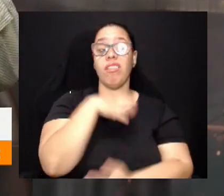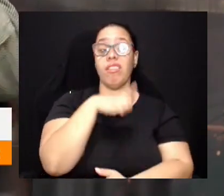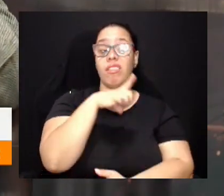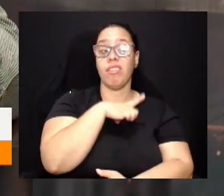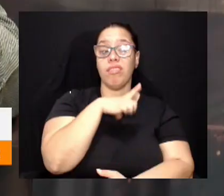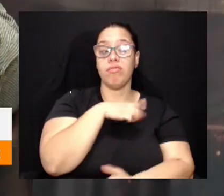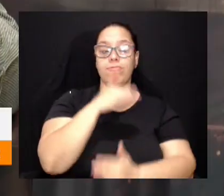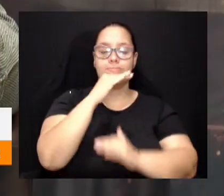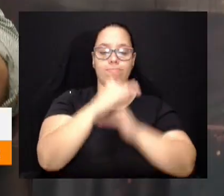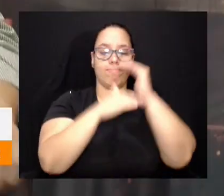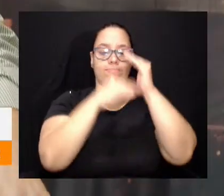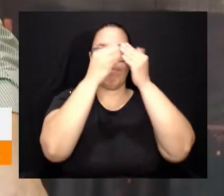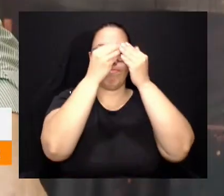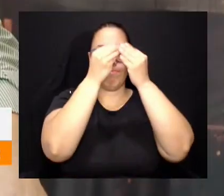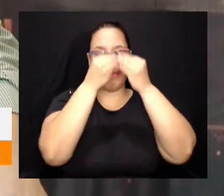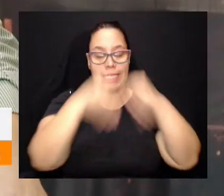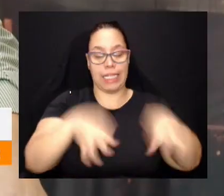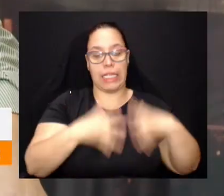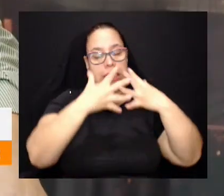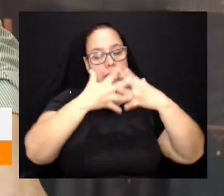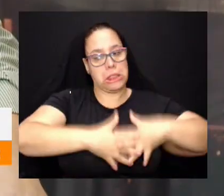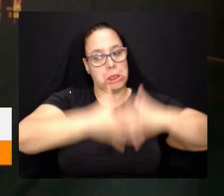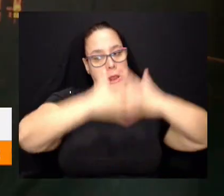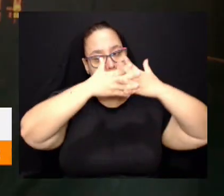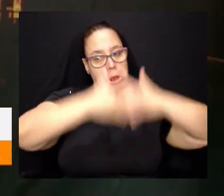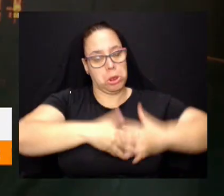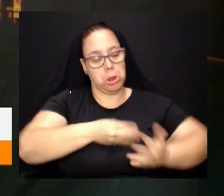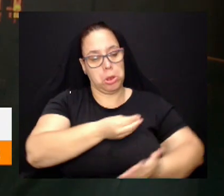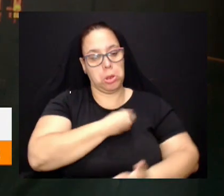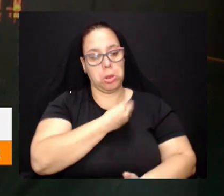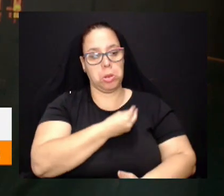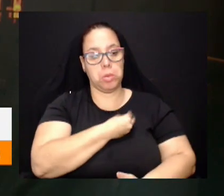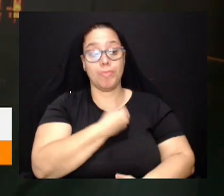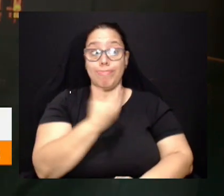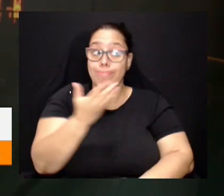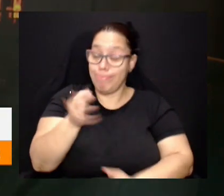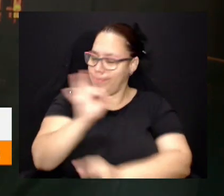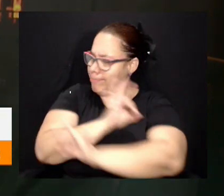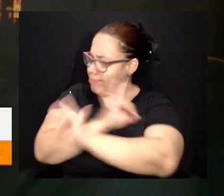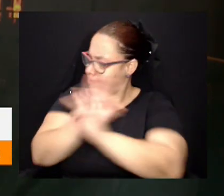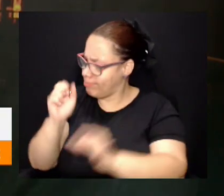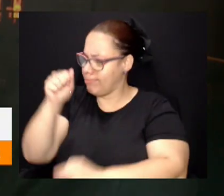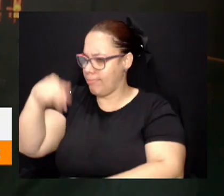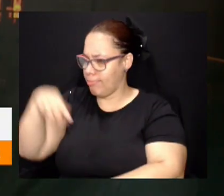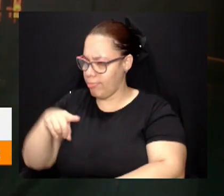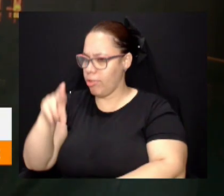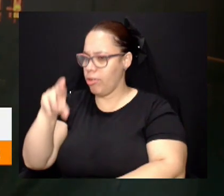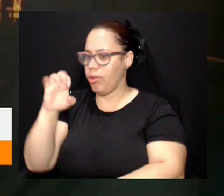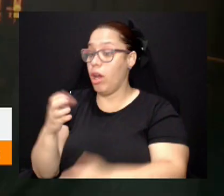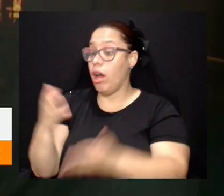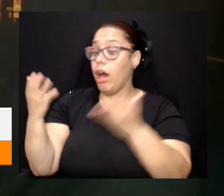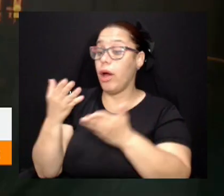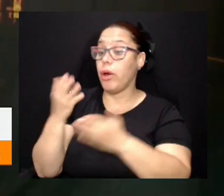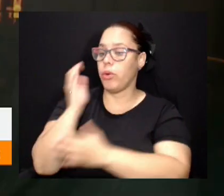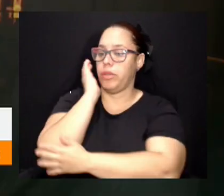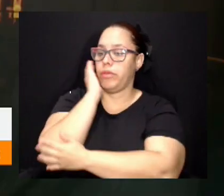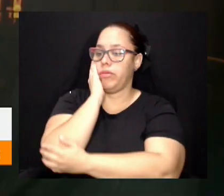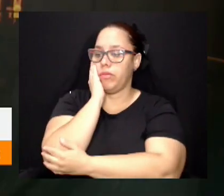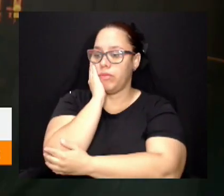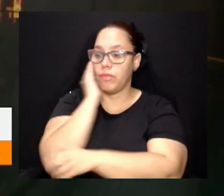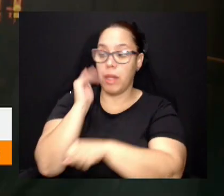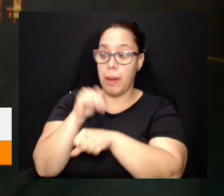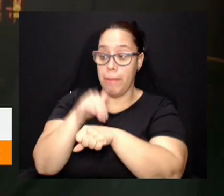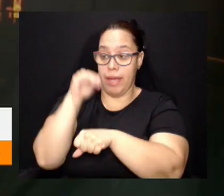ou se ela atrapalha as suas buscas. Excelente, André. Agora, mais um ponto que eu quero